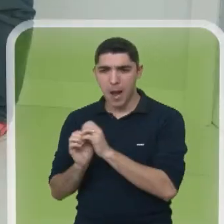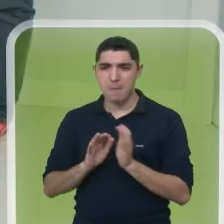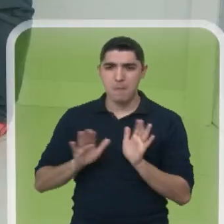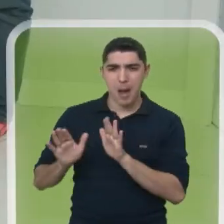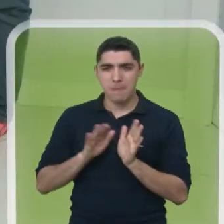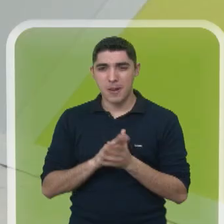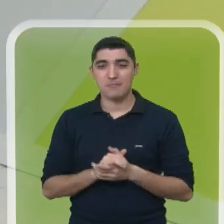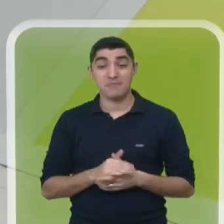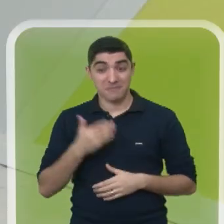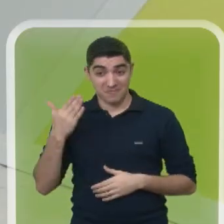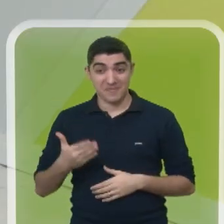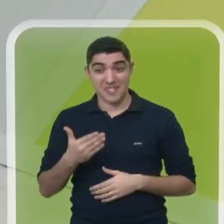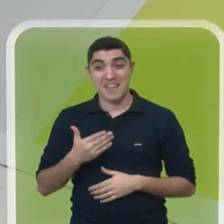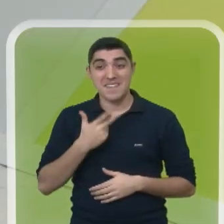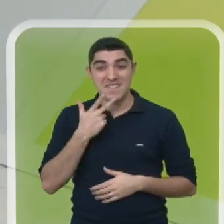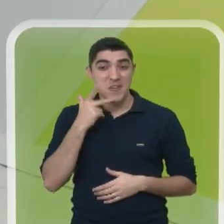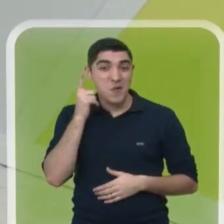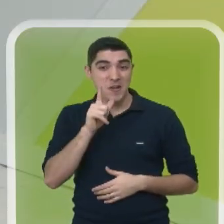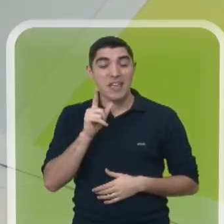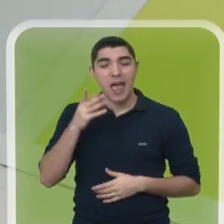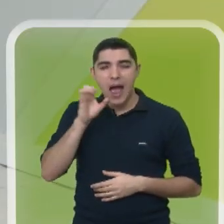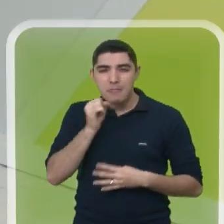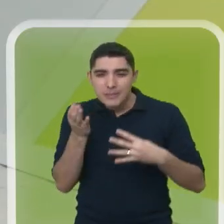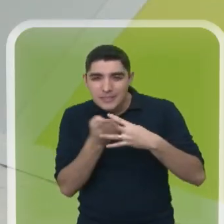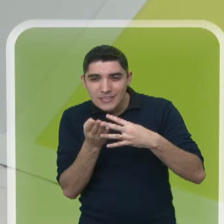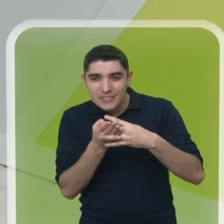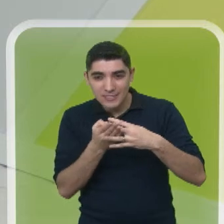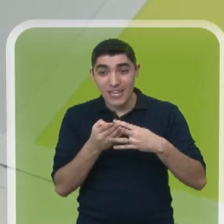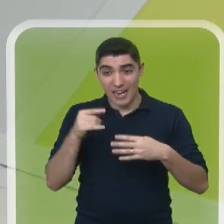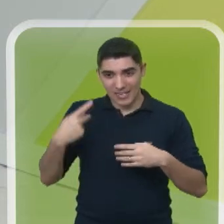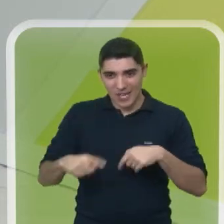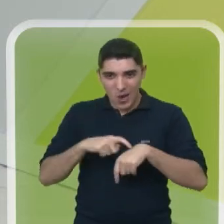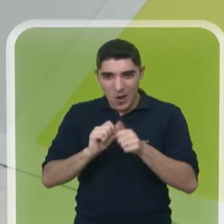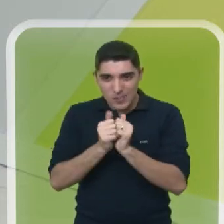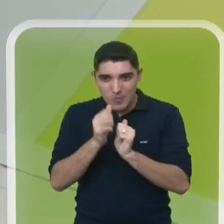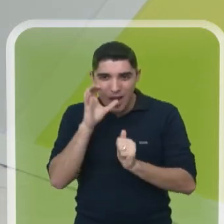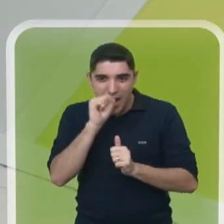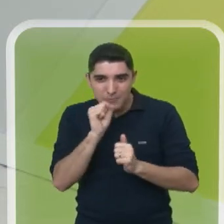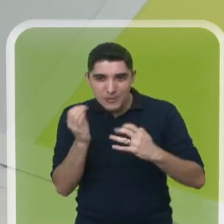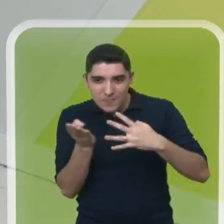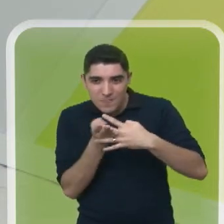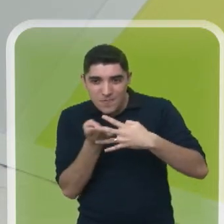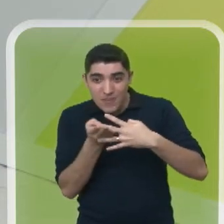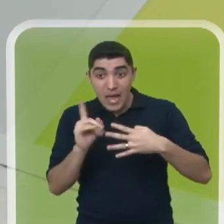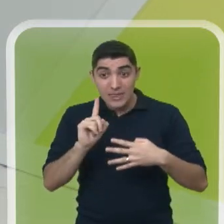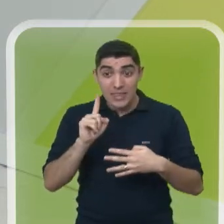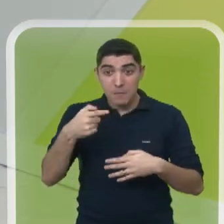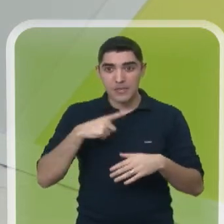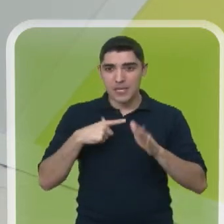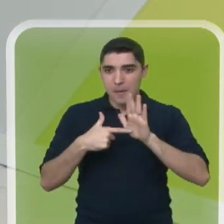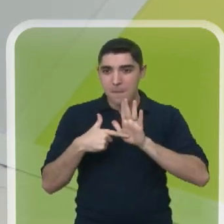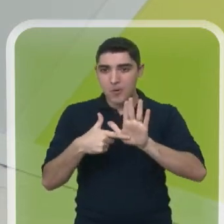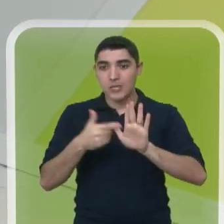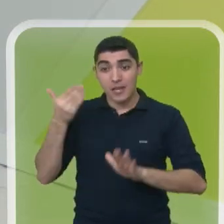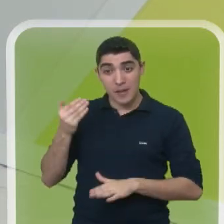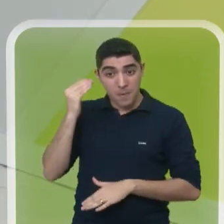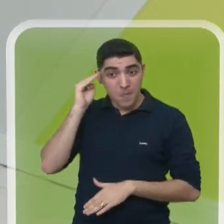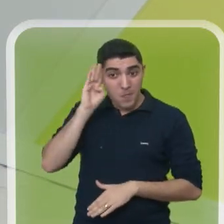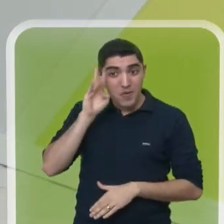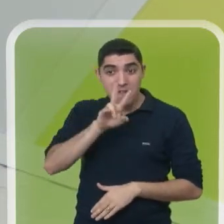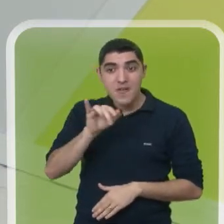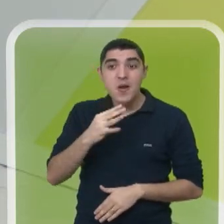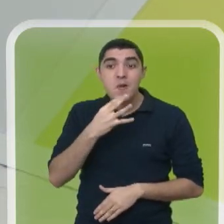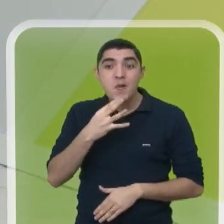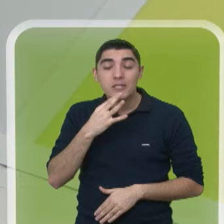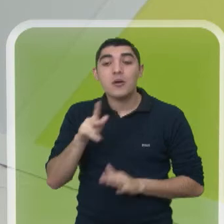diria Milton Leite. O detalhe é o seguinte, a gente vai para um rápido intervalo aqui dentro do nosso Hora do Esporte. Depois tem uma matéria muito bacana feita pelo Brunão. Você vai conhecer